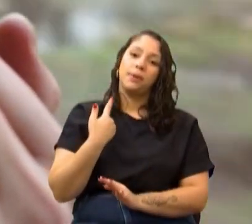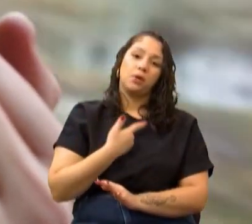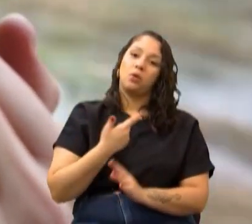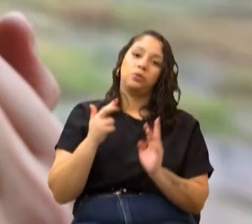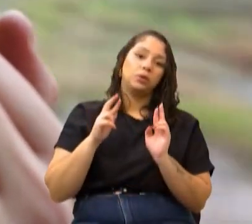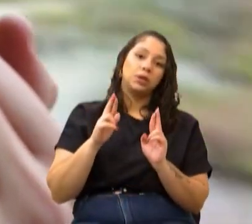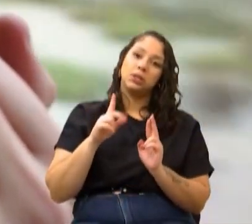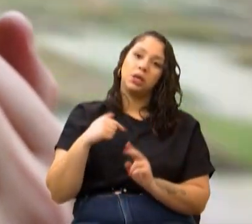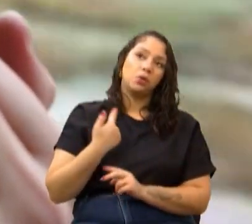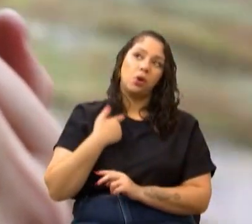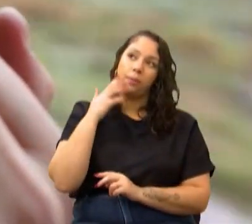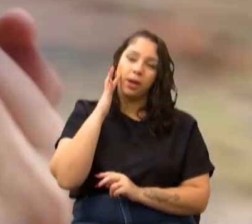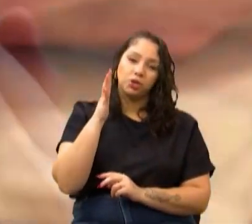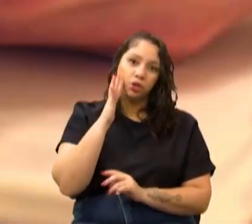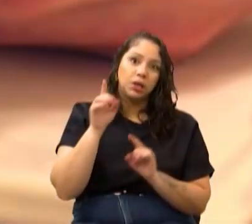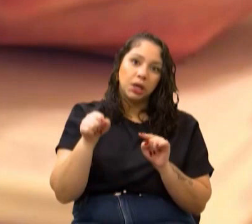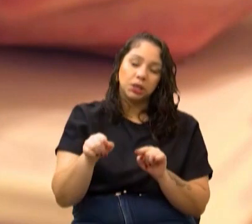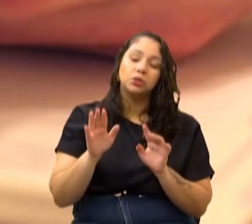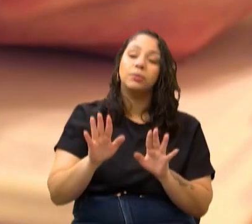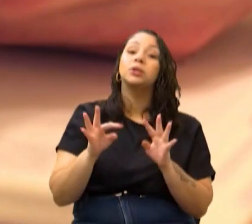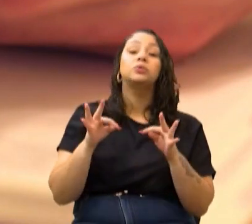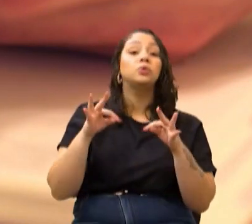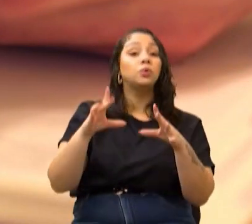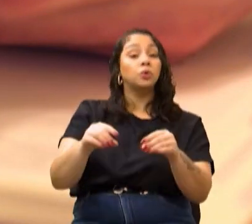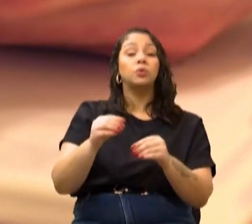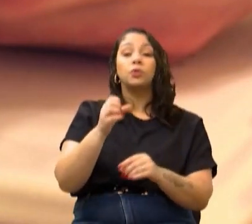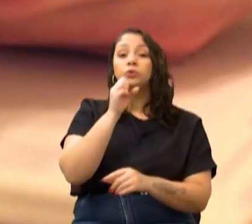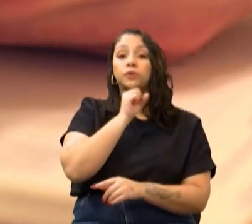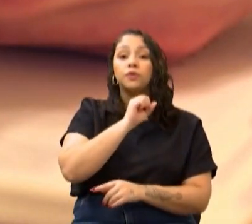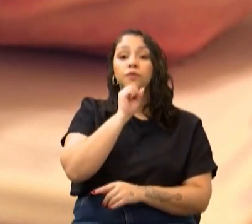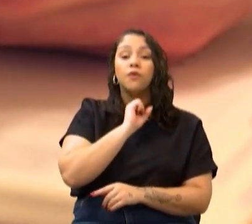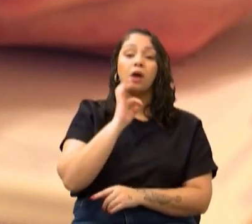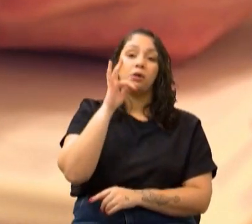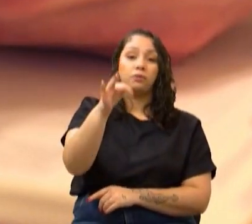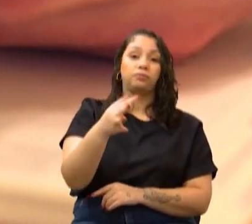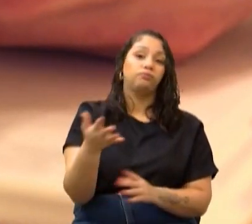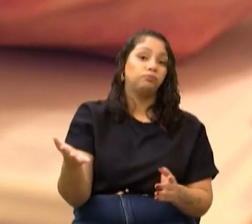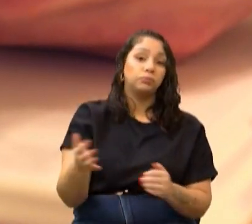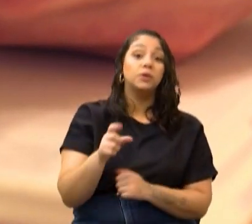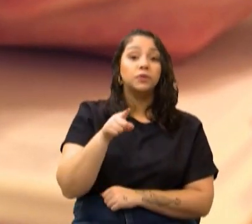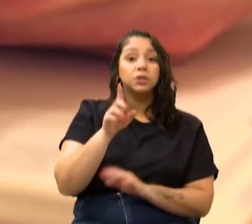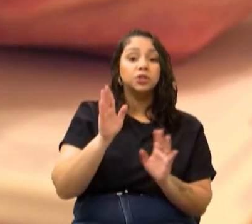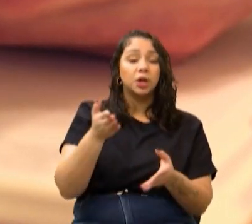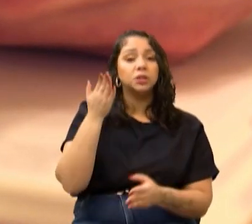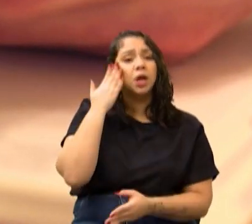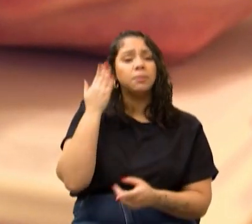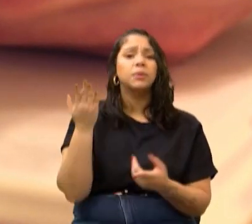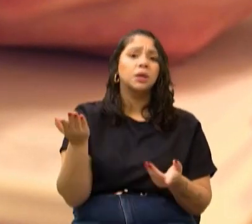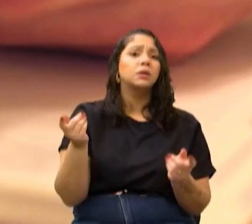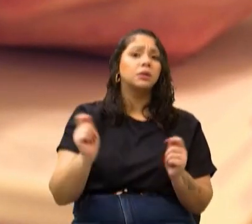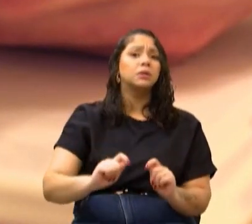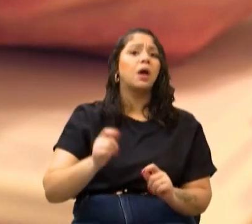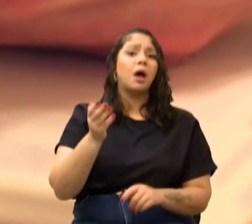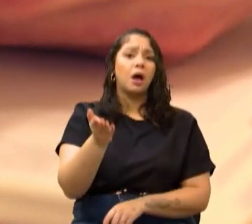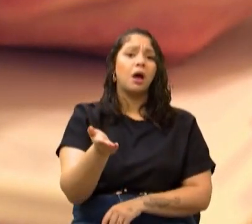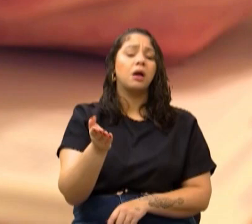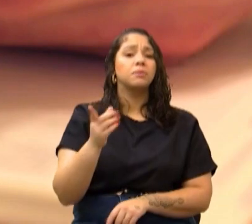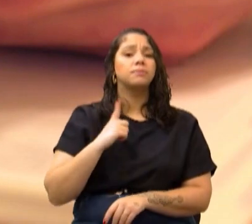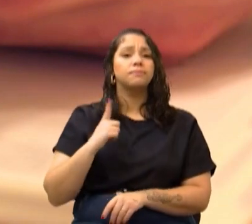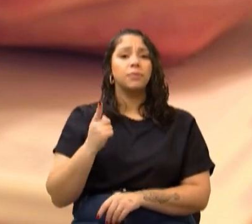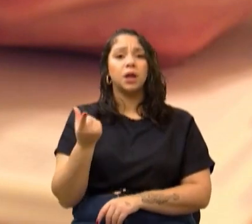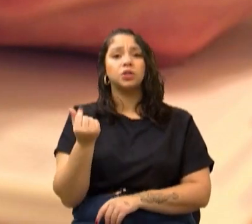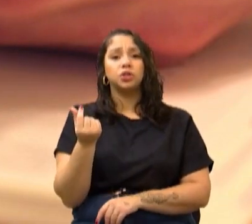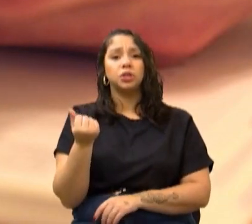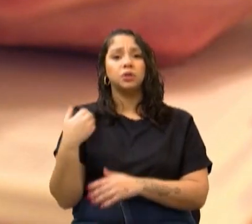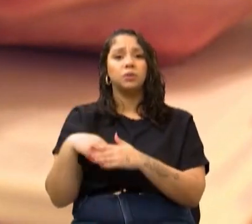tragédia antes, mas não é o que a gente deseja, não é o que a gente imagina, mas todo mundo vai envelhecer. Se você já sabe disso, por que